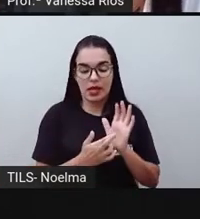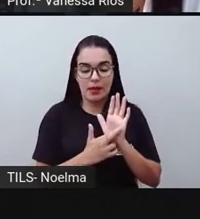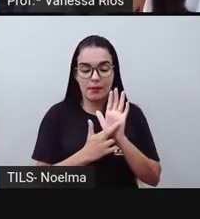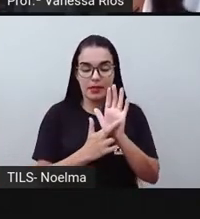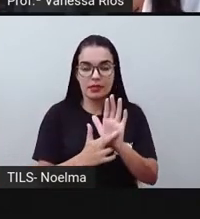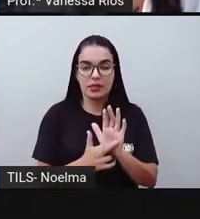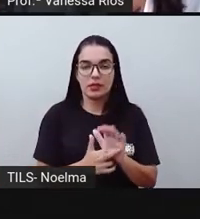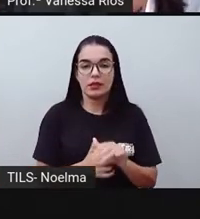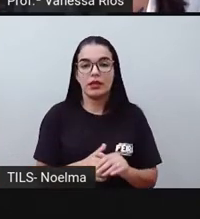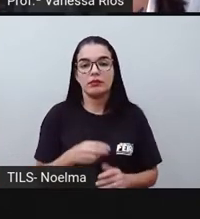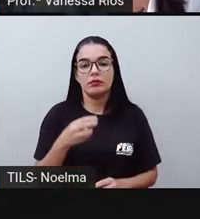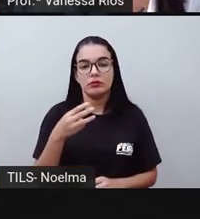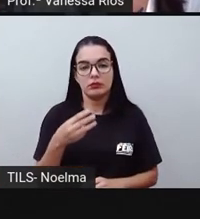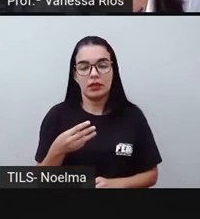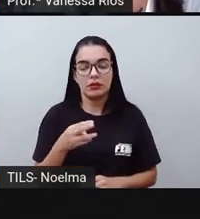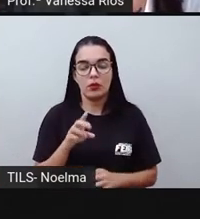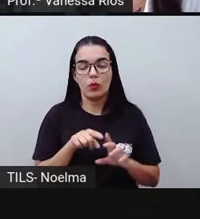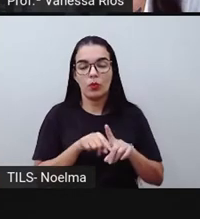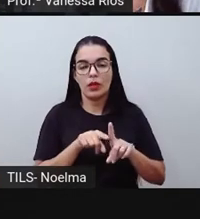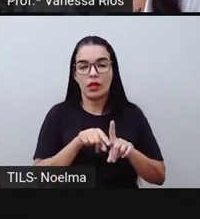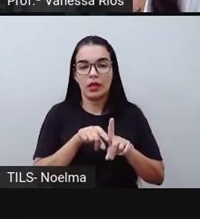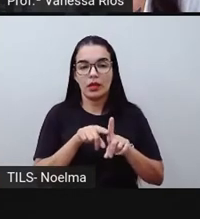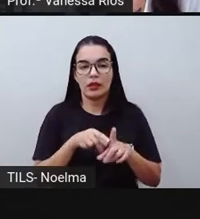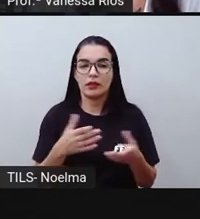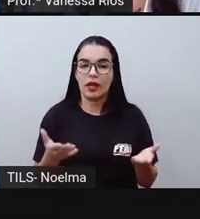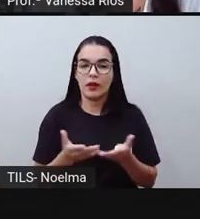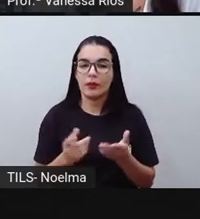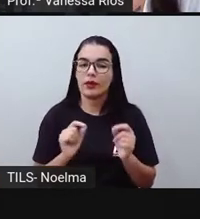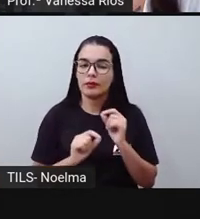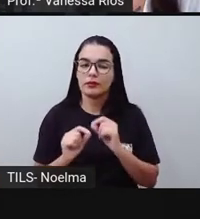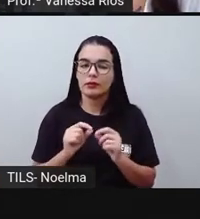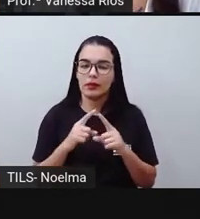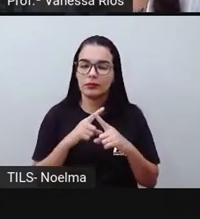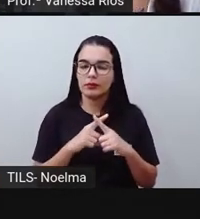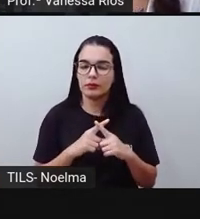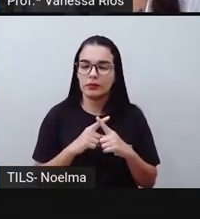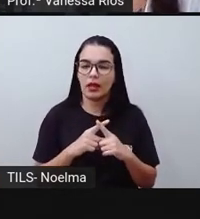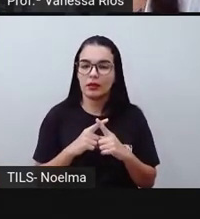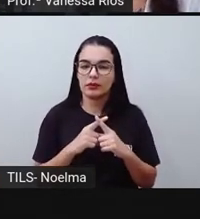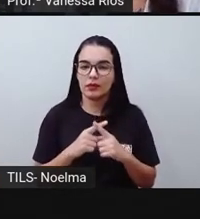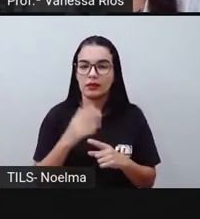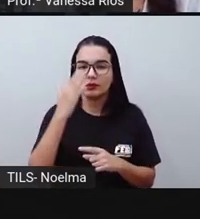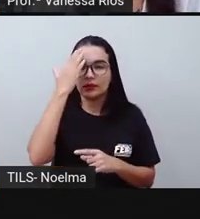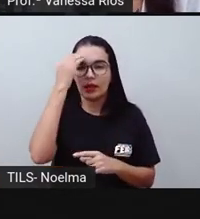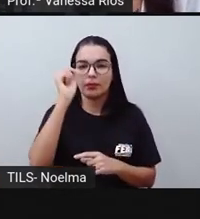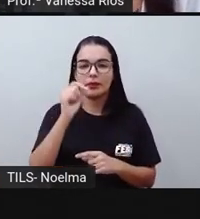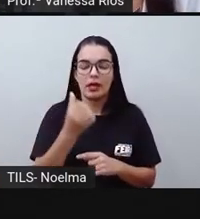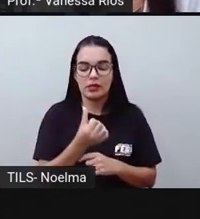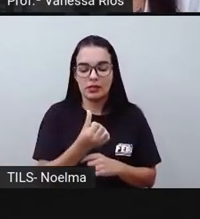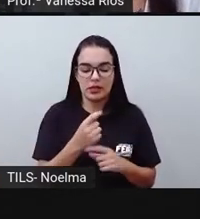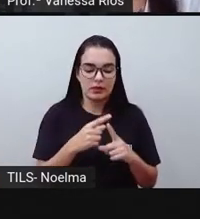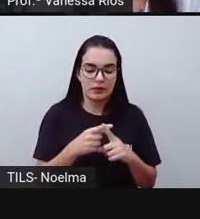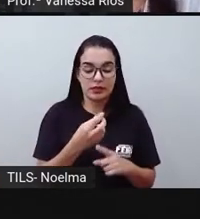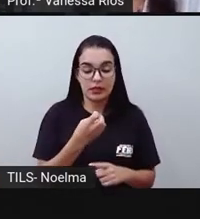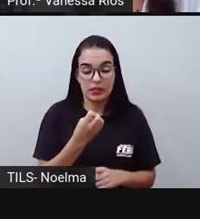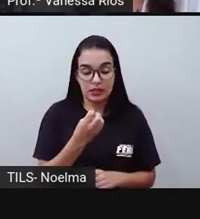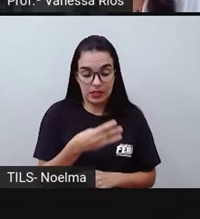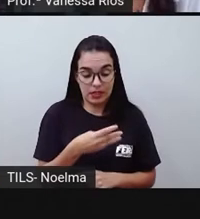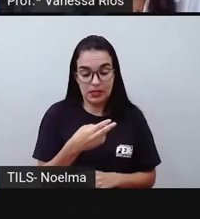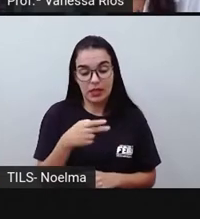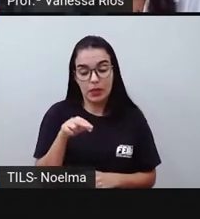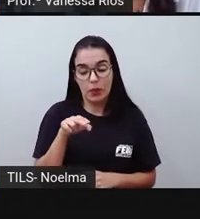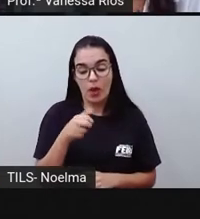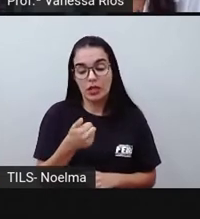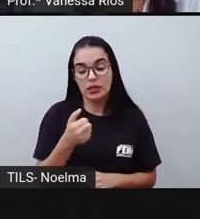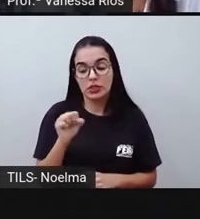também. Vamos lá. Realizando a multiplicação entre as unidades, sabemos que 6 vezes 3 é igual a